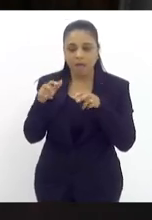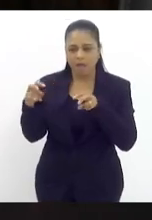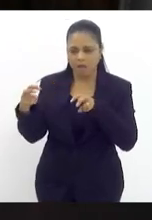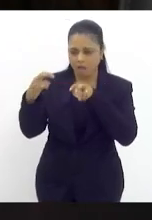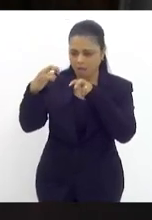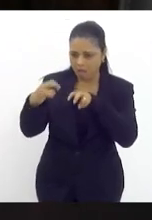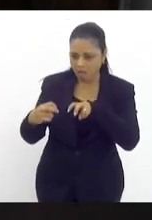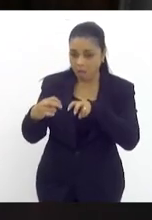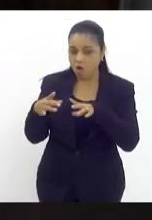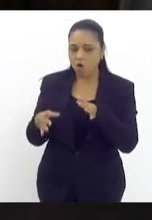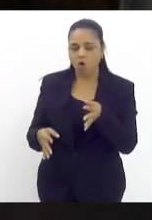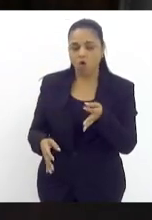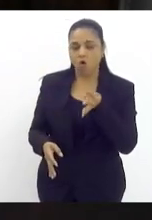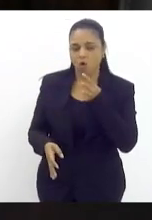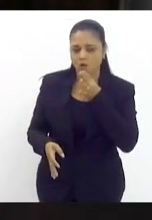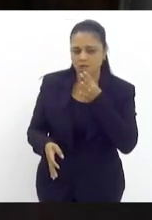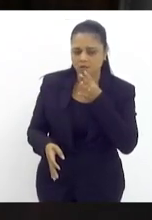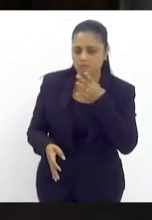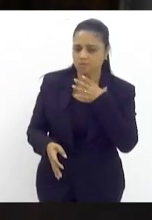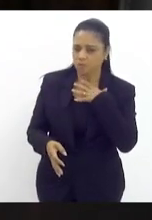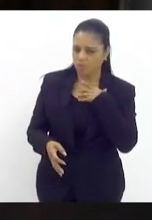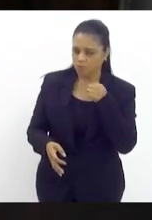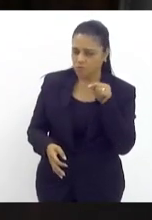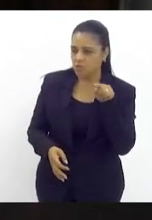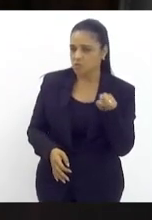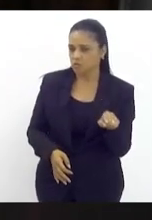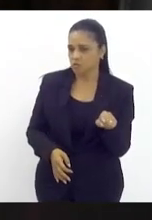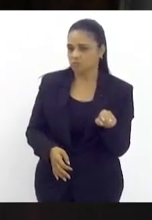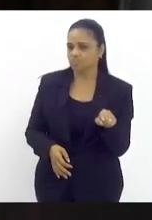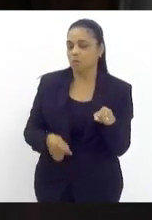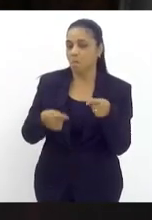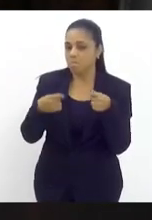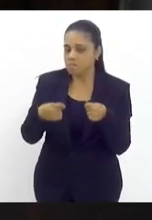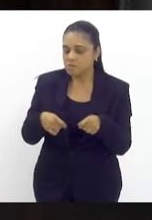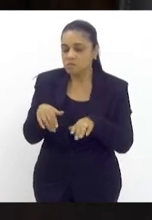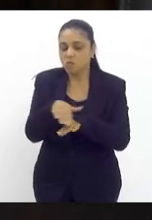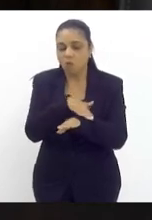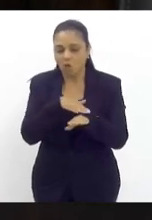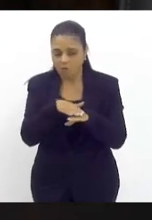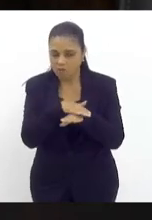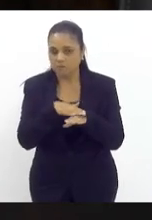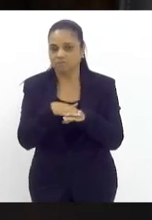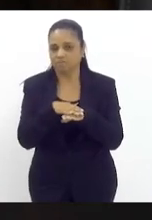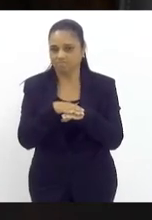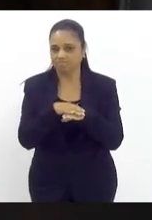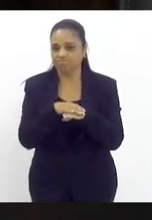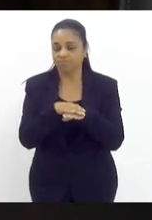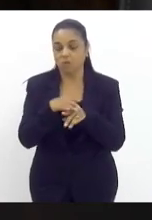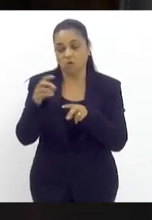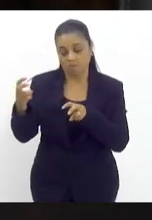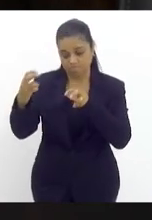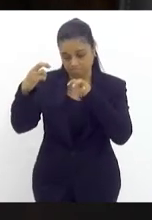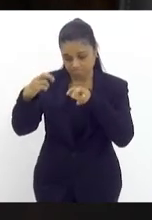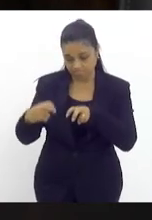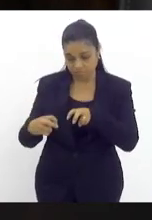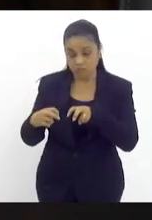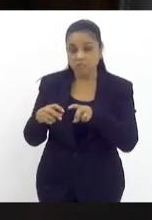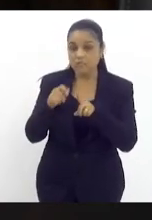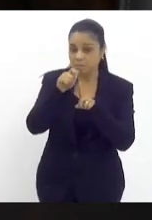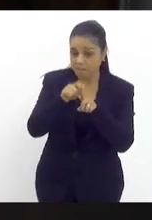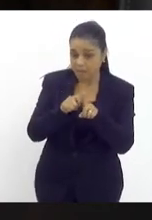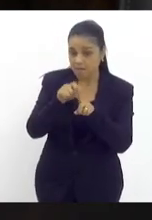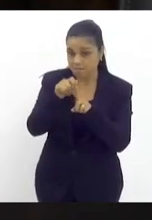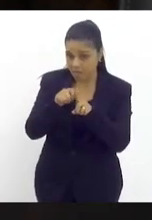alguém que conhece o meu filho? Pô, eu preciso conversar com essa pessoa. Ou então, olha só, vem cá, todo mês aqui